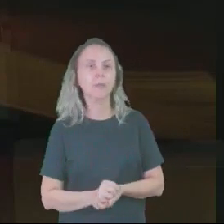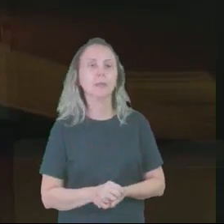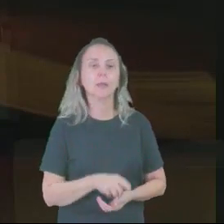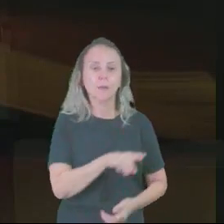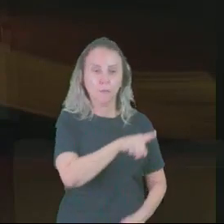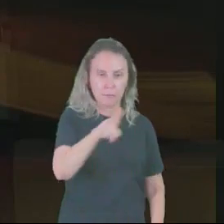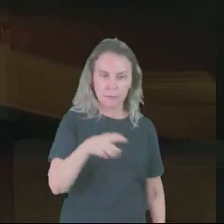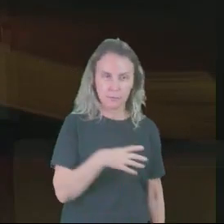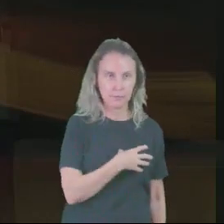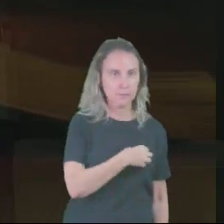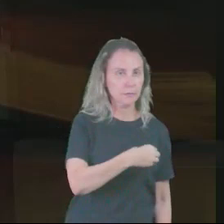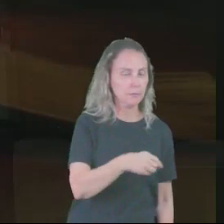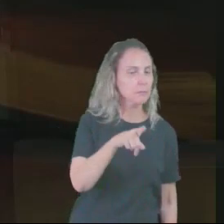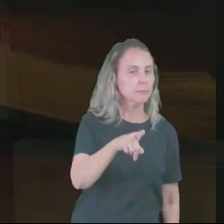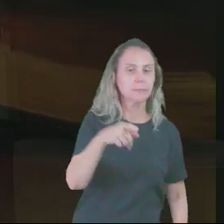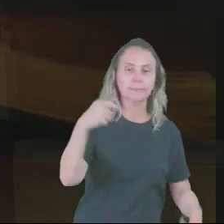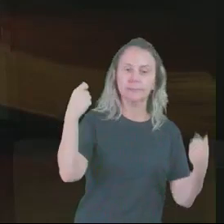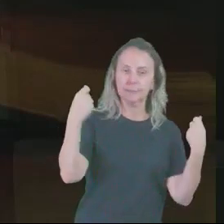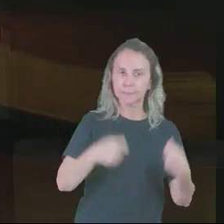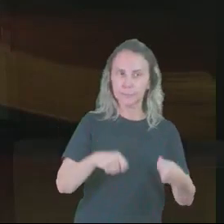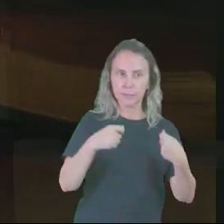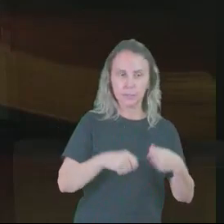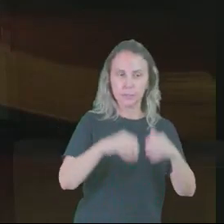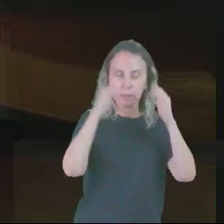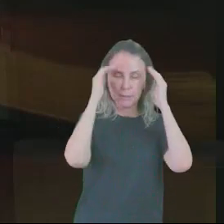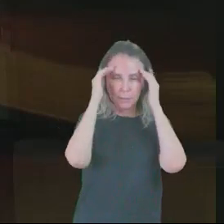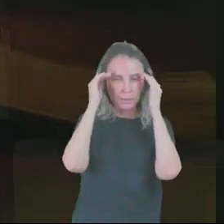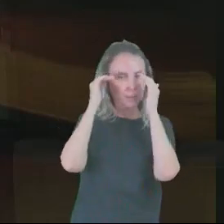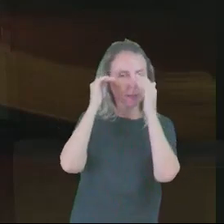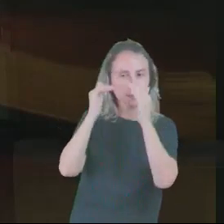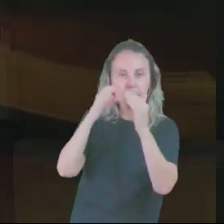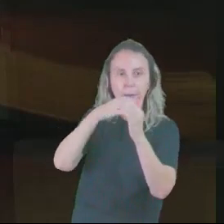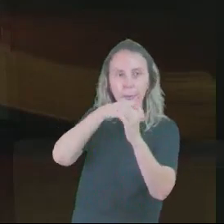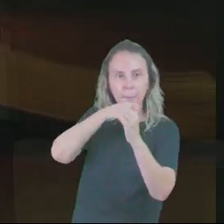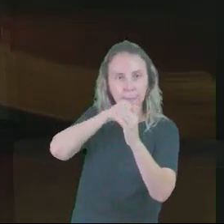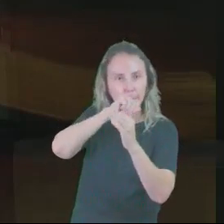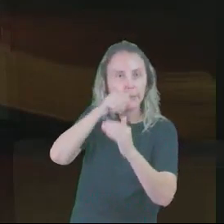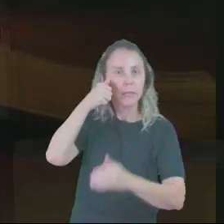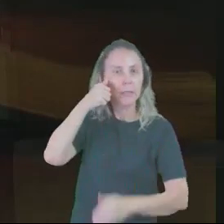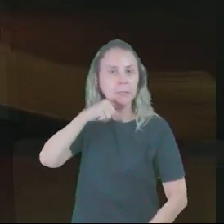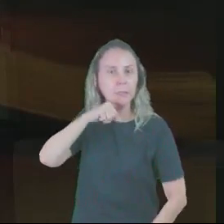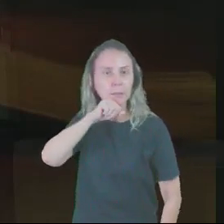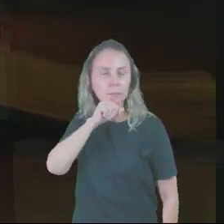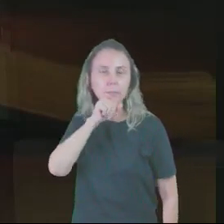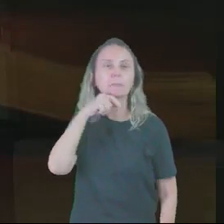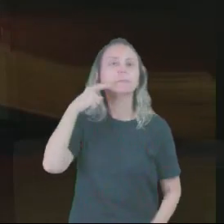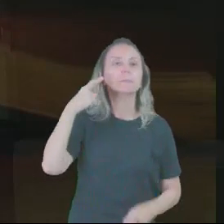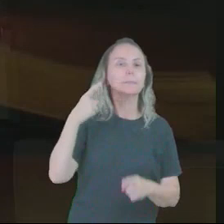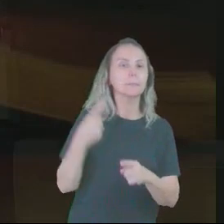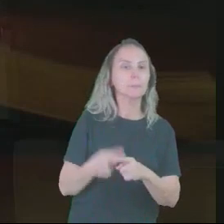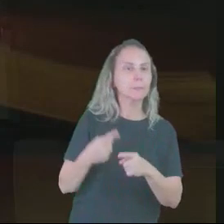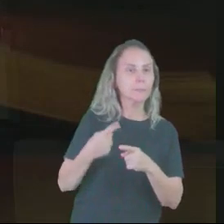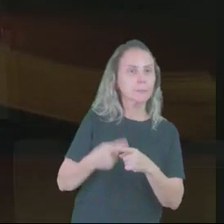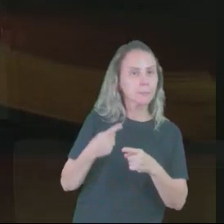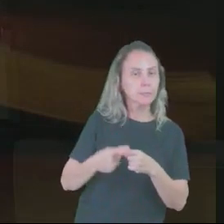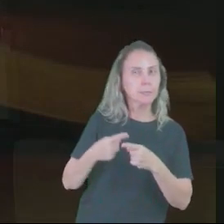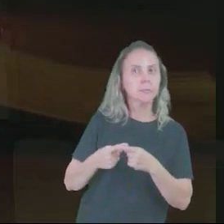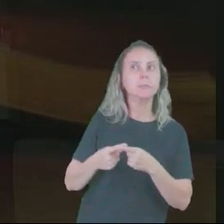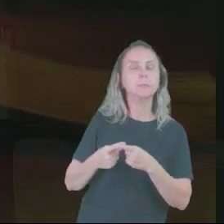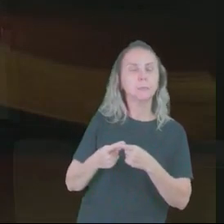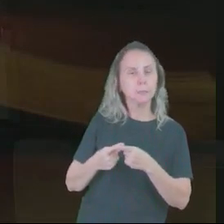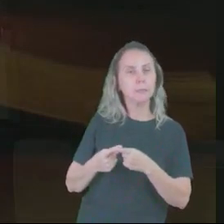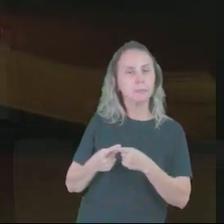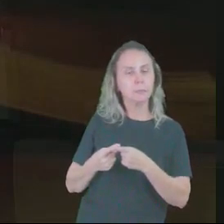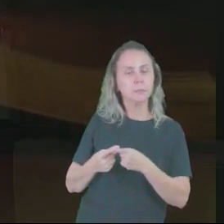eu sei o quê obedientes a vossos pais no Senhor porque isto